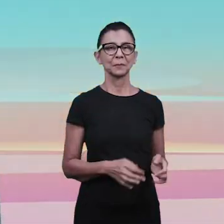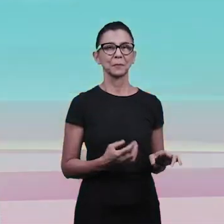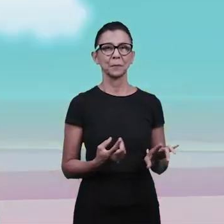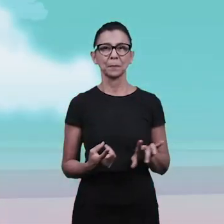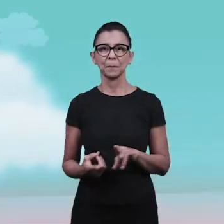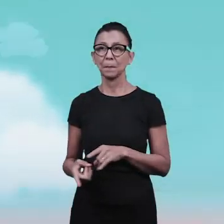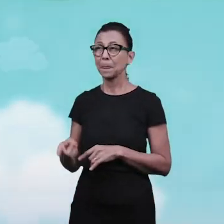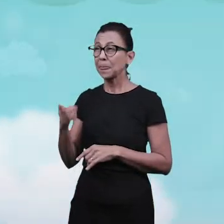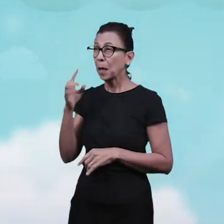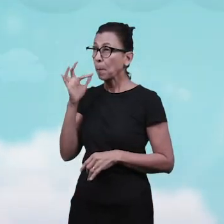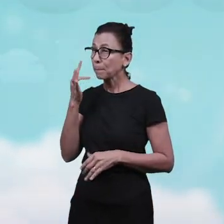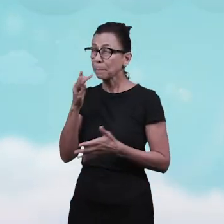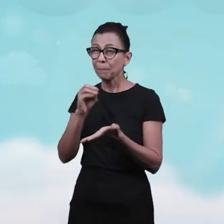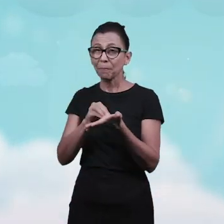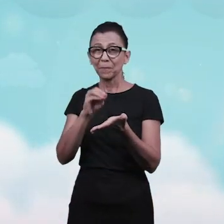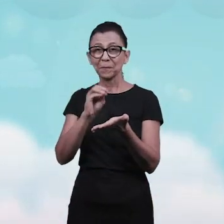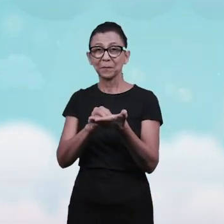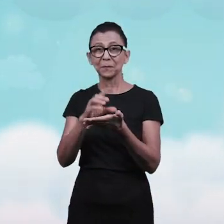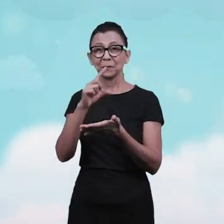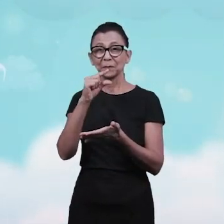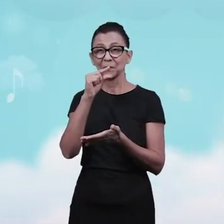buscar. Breve